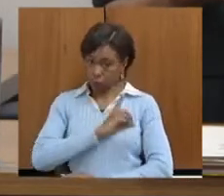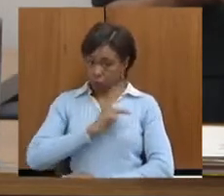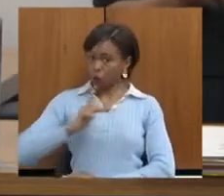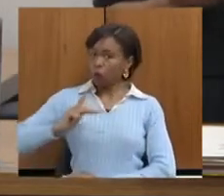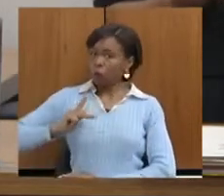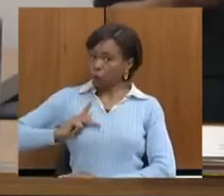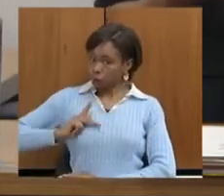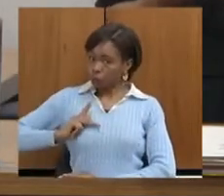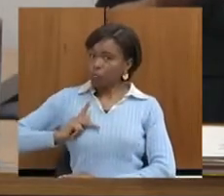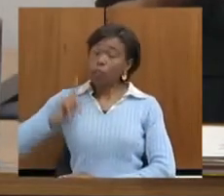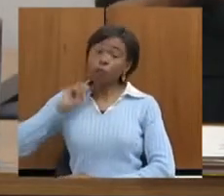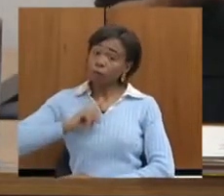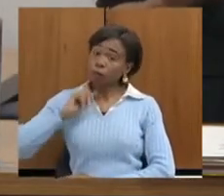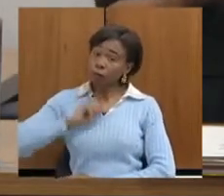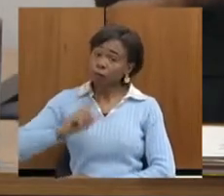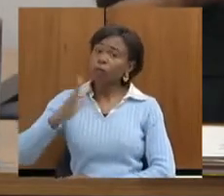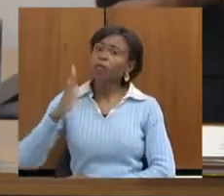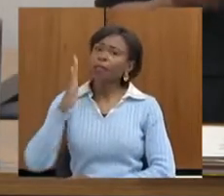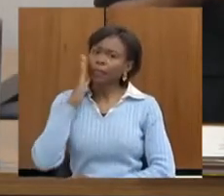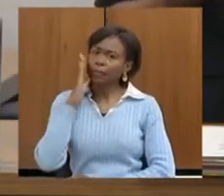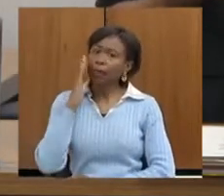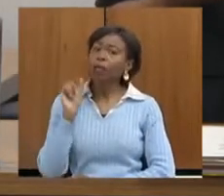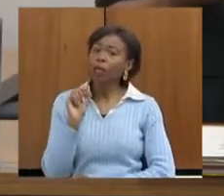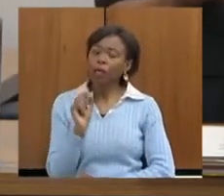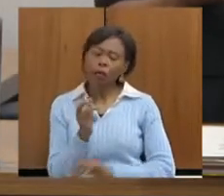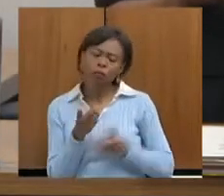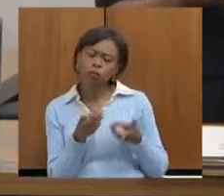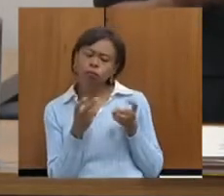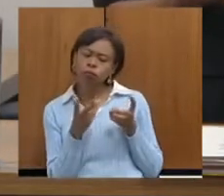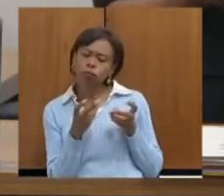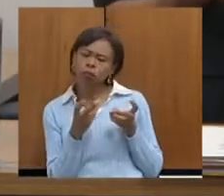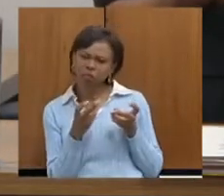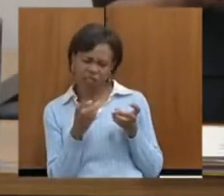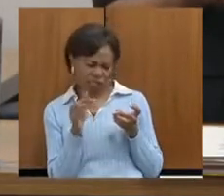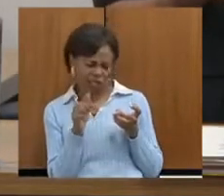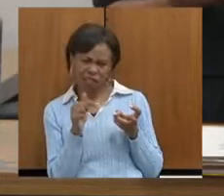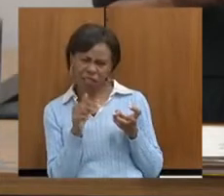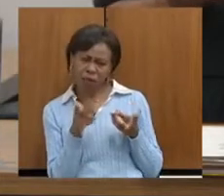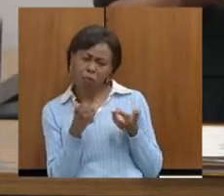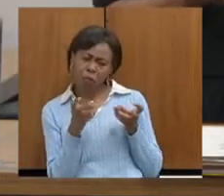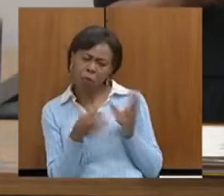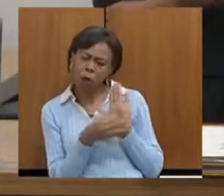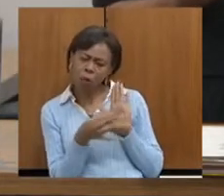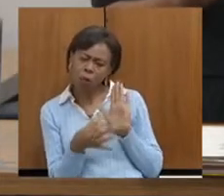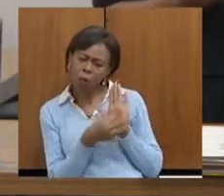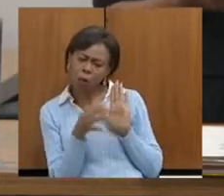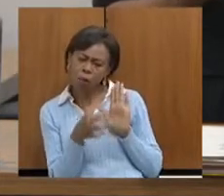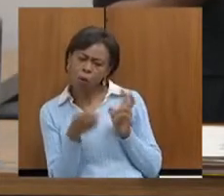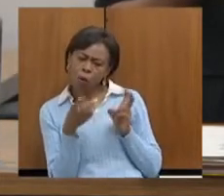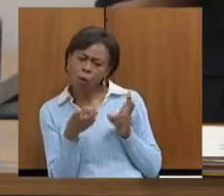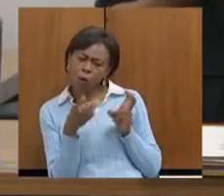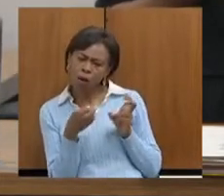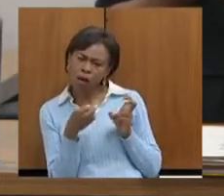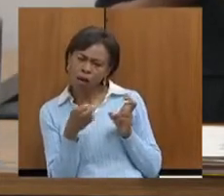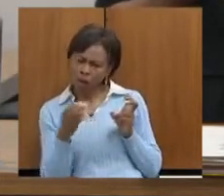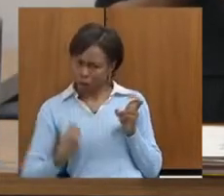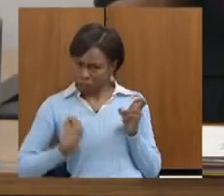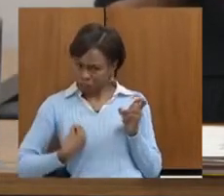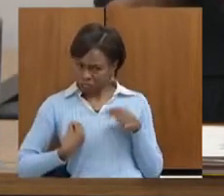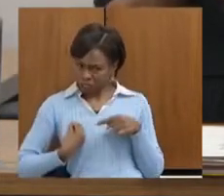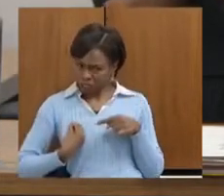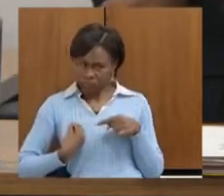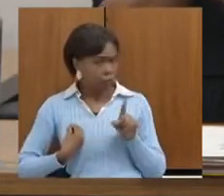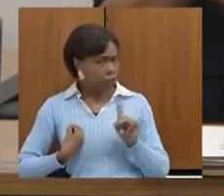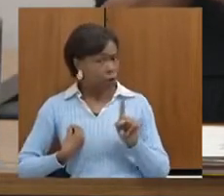da história de Minas Gerais entende que escuta não é participação e na escutar eu uma obrigação do Servidor Público só uma funcionária